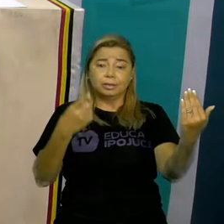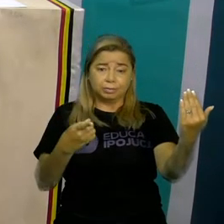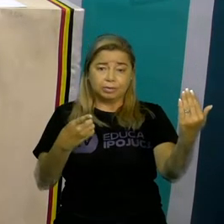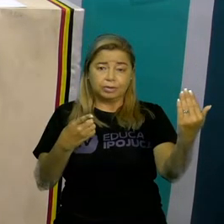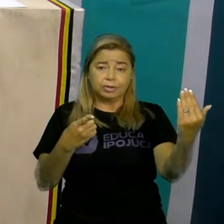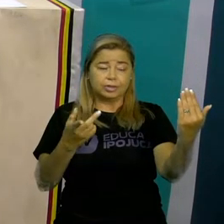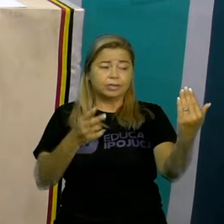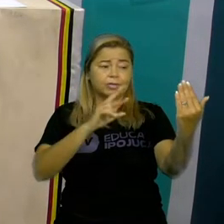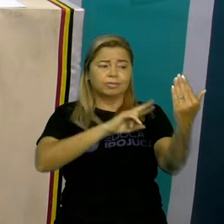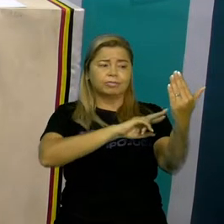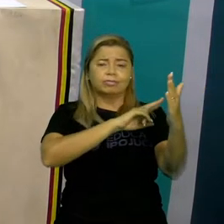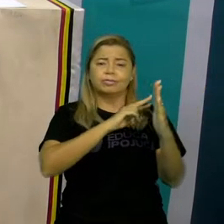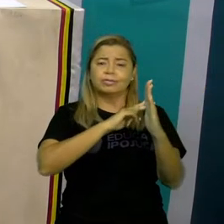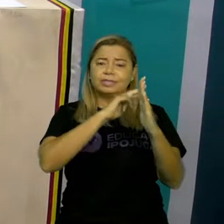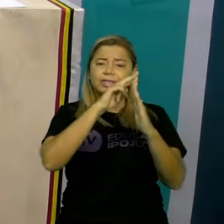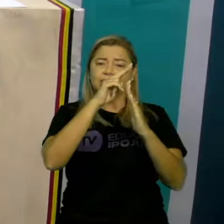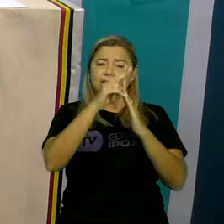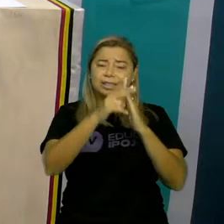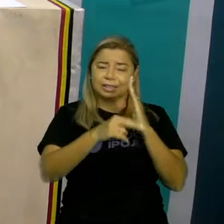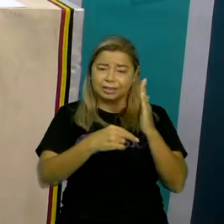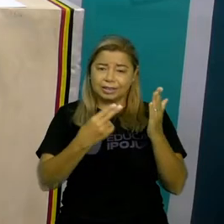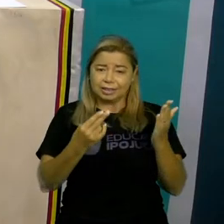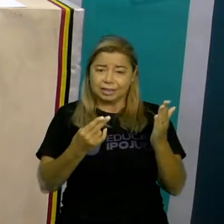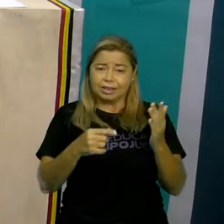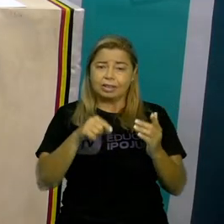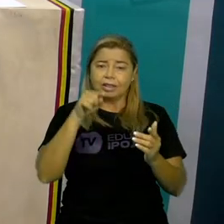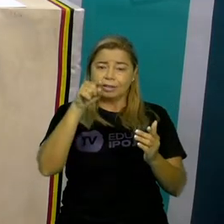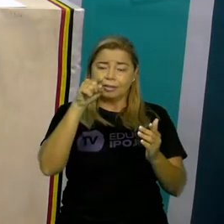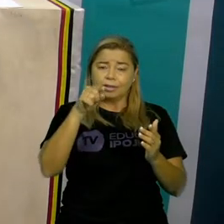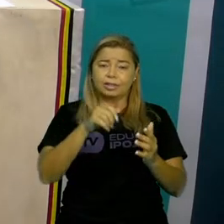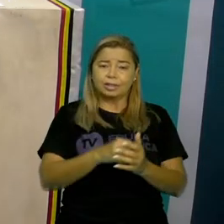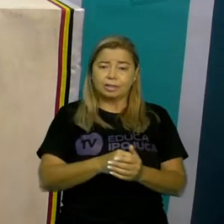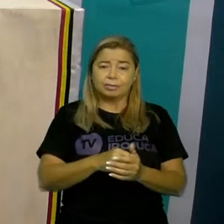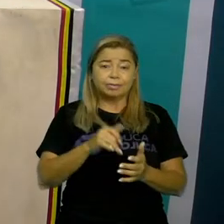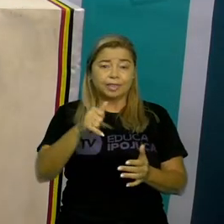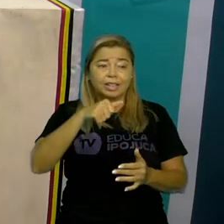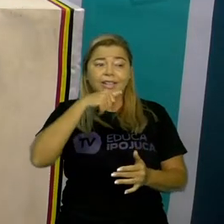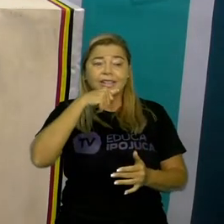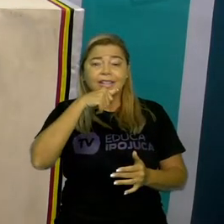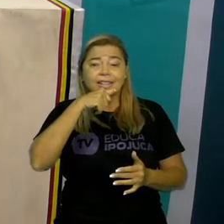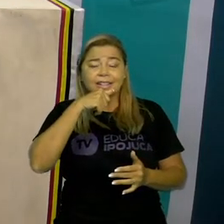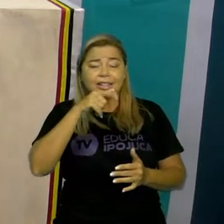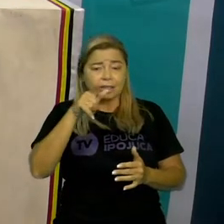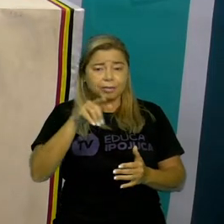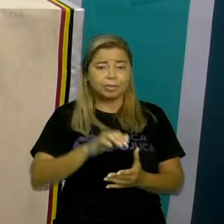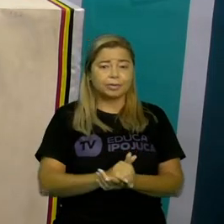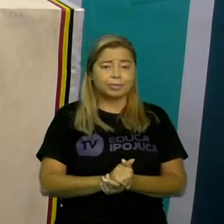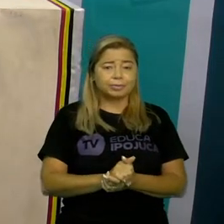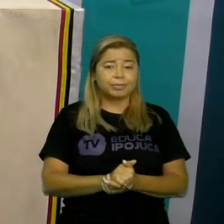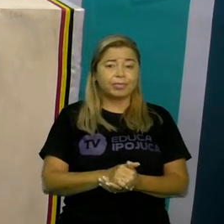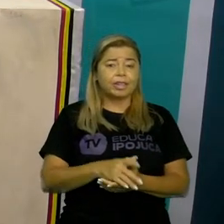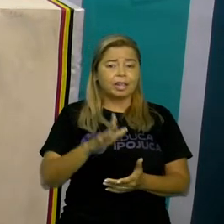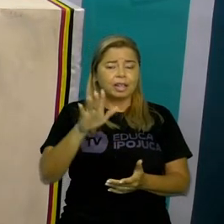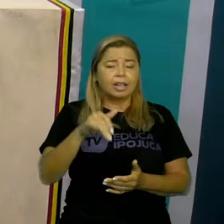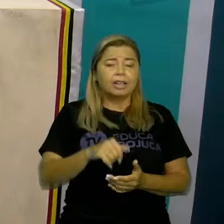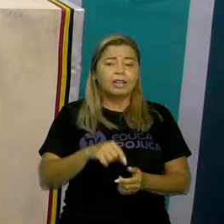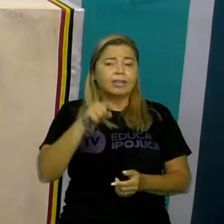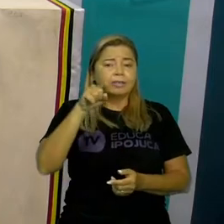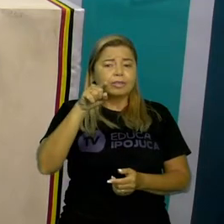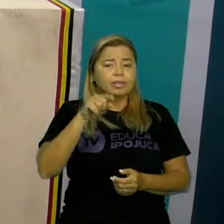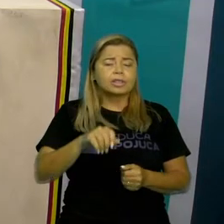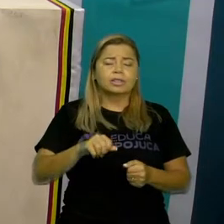construir o autorretrato de vocês, tá certo? A tia vai dar um exemplo aqui, mas vocês vão fazer aí com